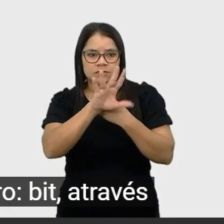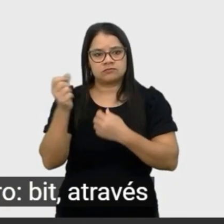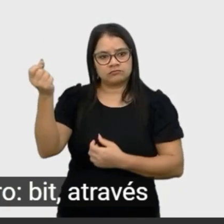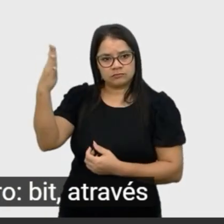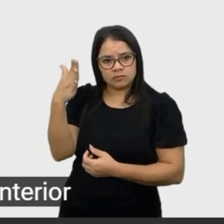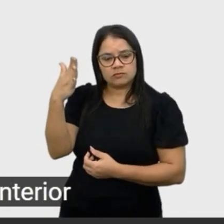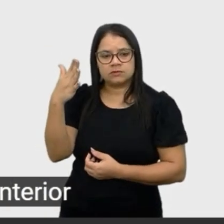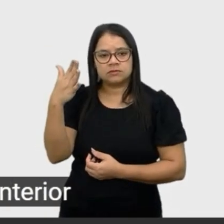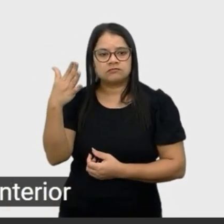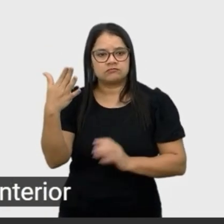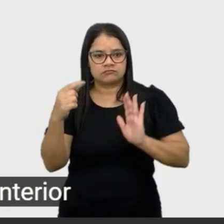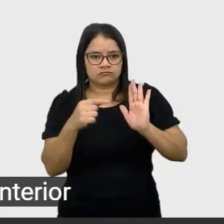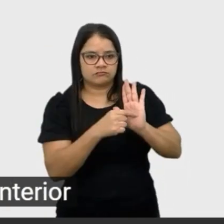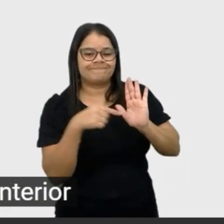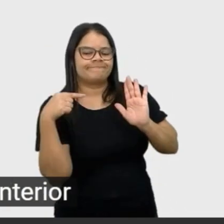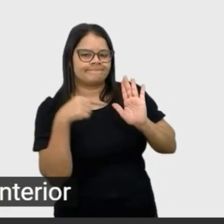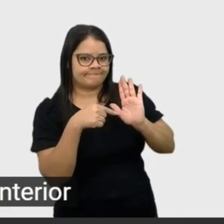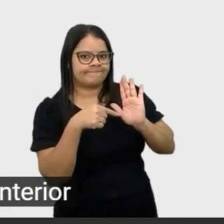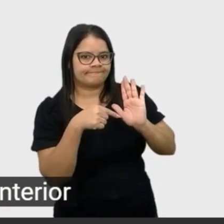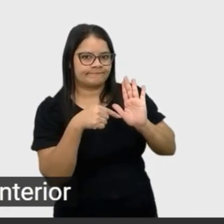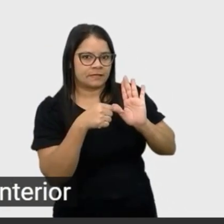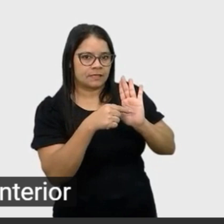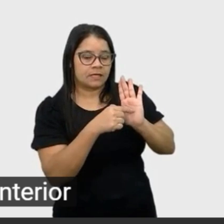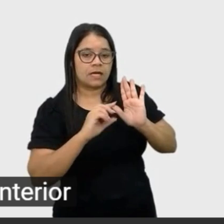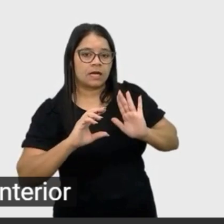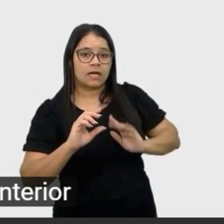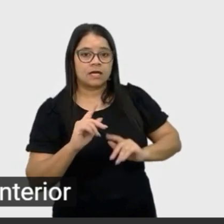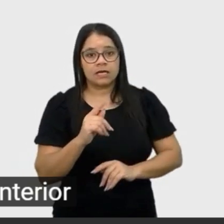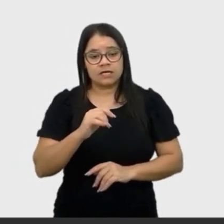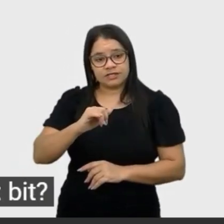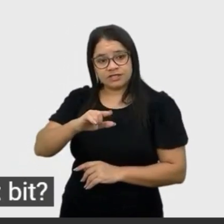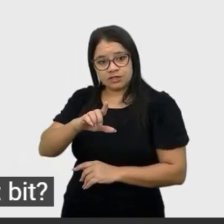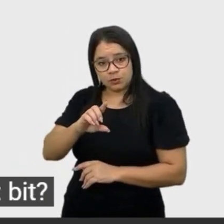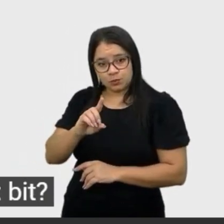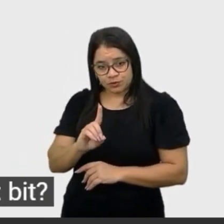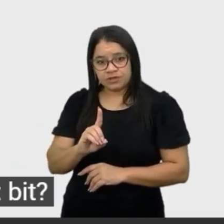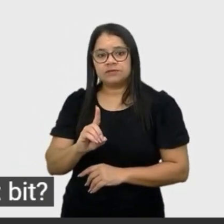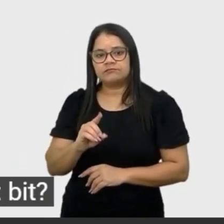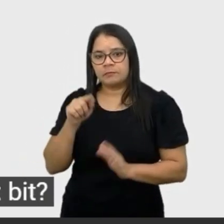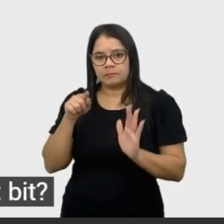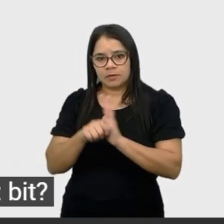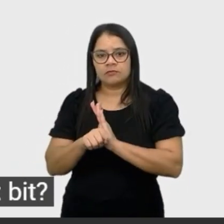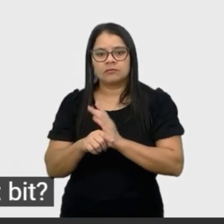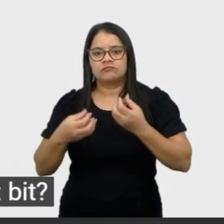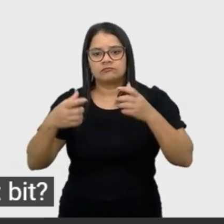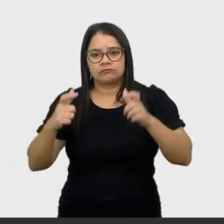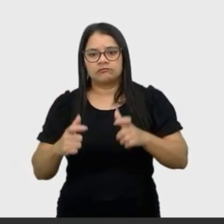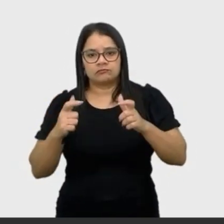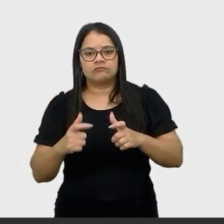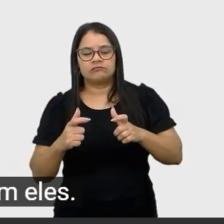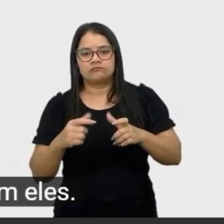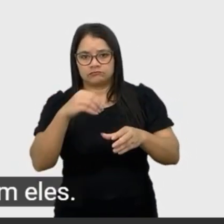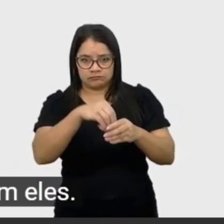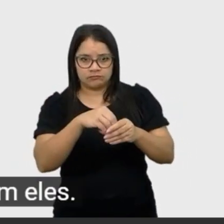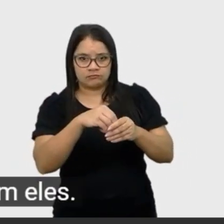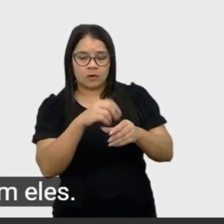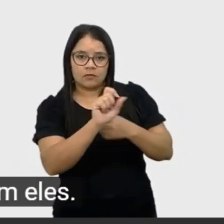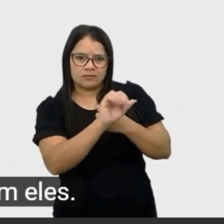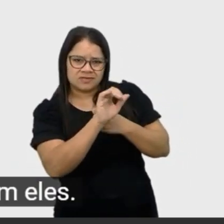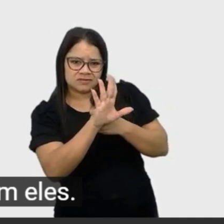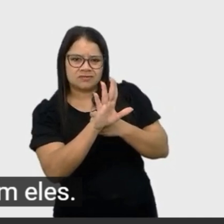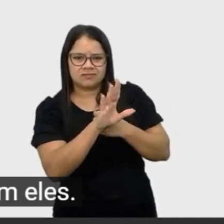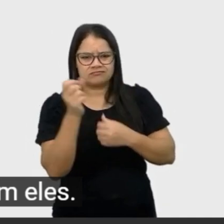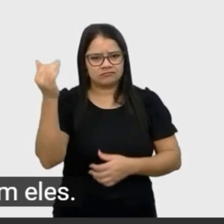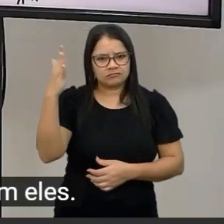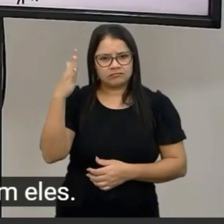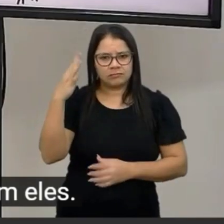vai embarcado aí no microbit através da shield, ok? Então, relembre, reforce o aprendizado anterior com a pergunta, onde está o sensor de luz do microbit? Certo?